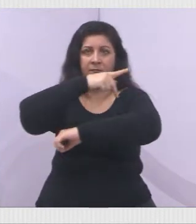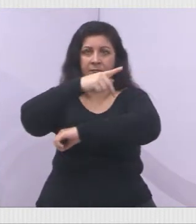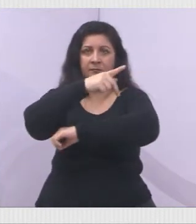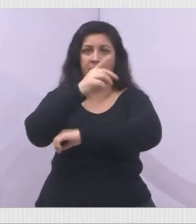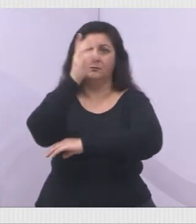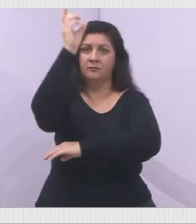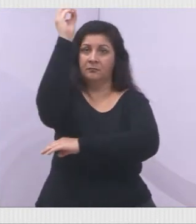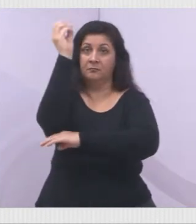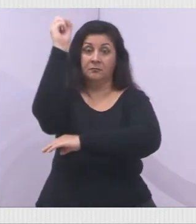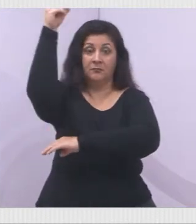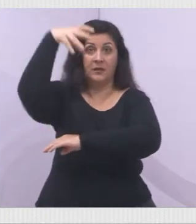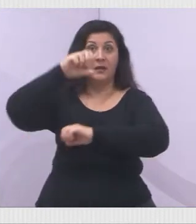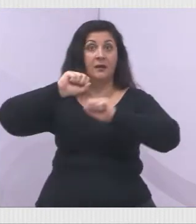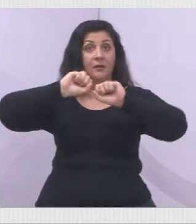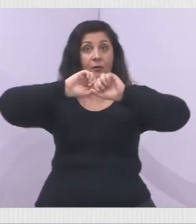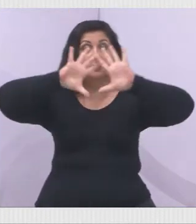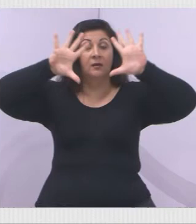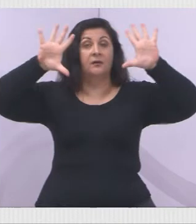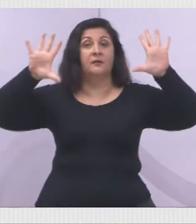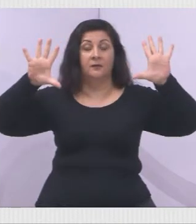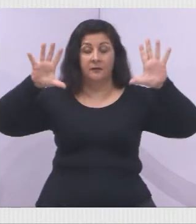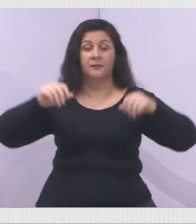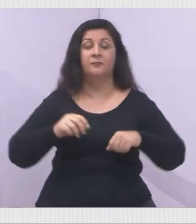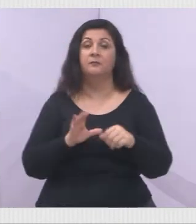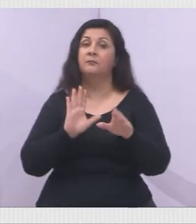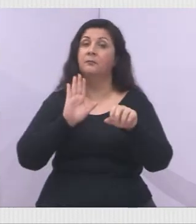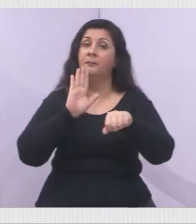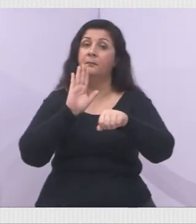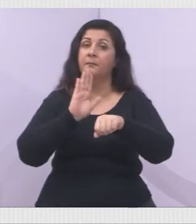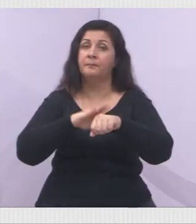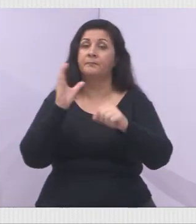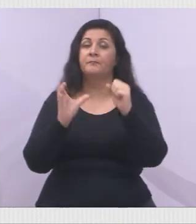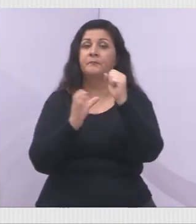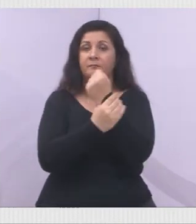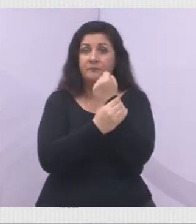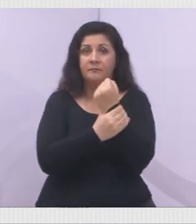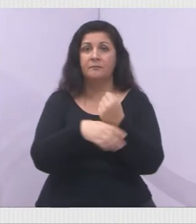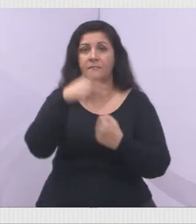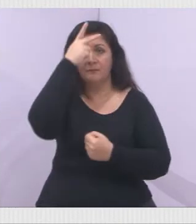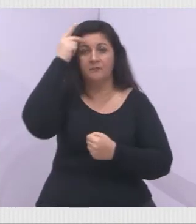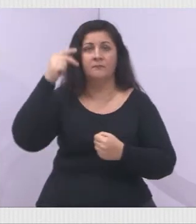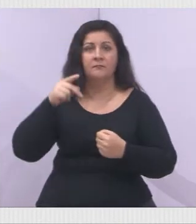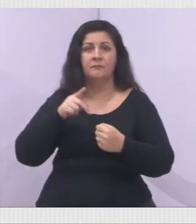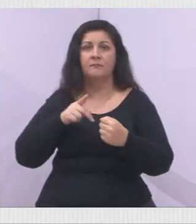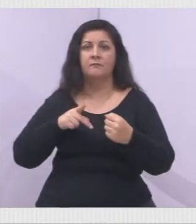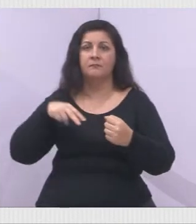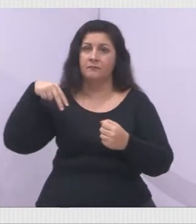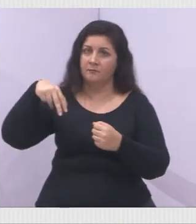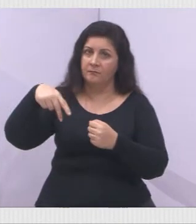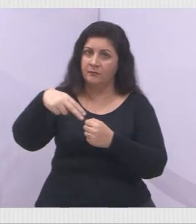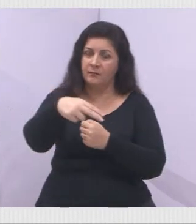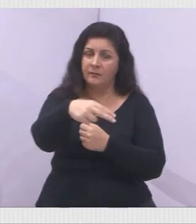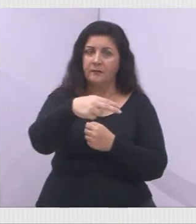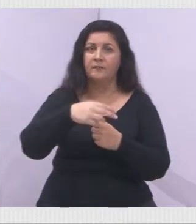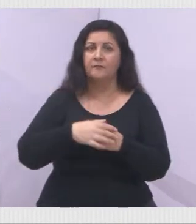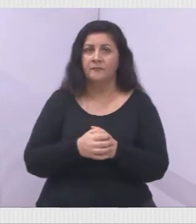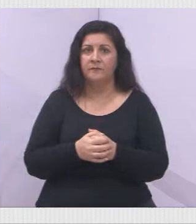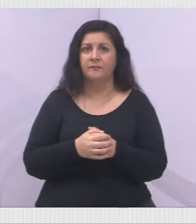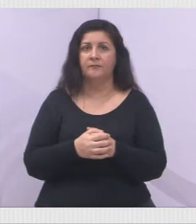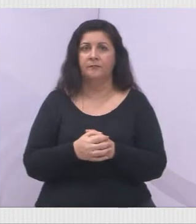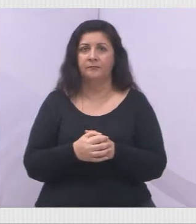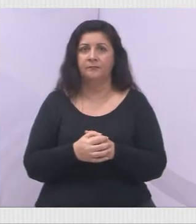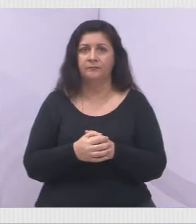ficou bem claro ali, para oferecer mais segurança para as pessoas que andam por ali, né, que fazem as suas caminhadas,